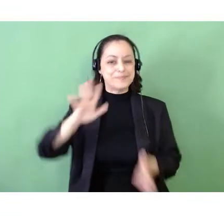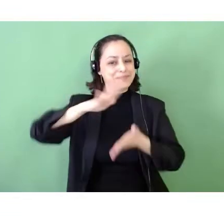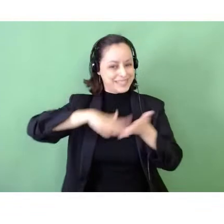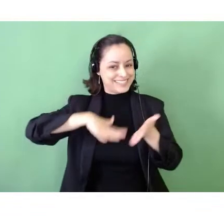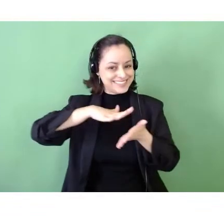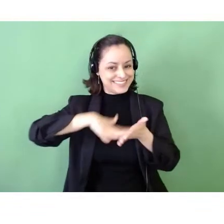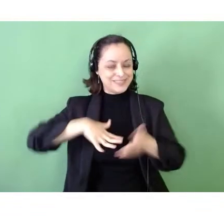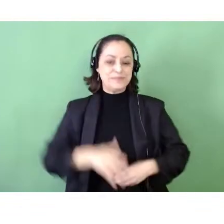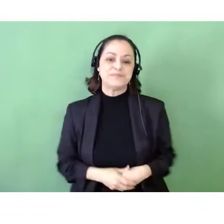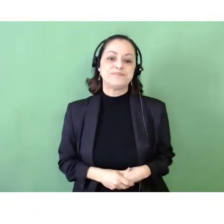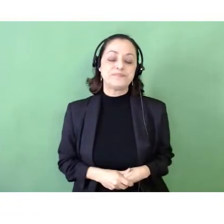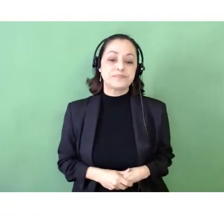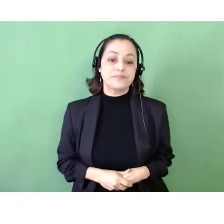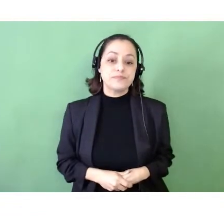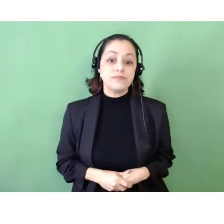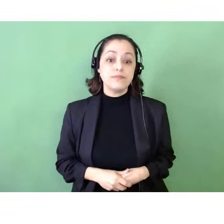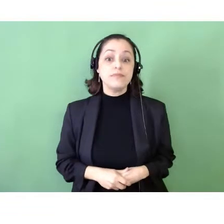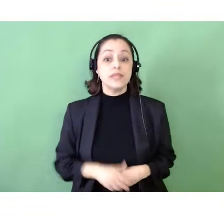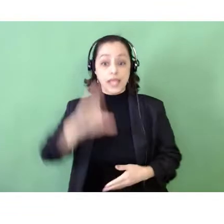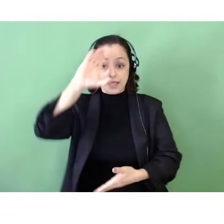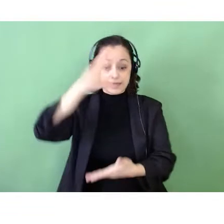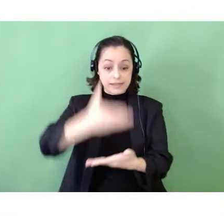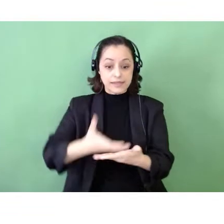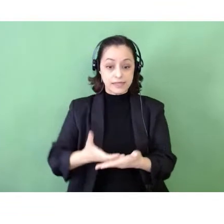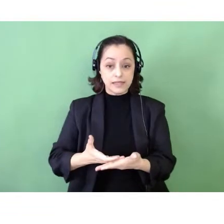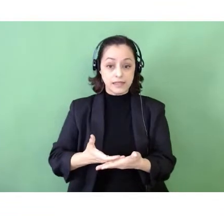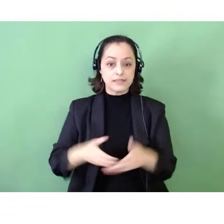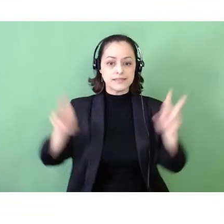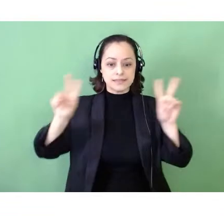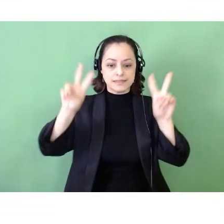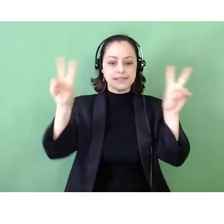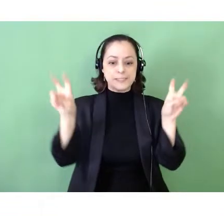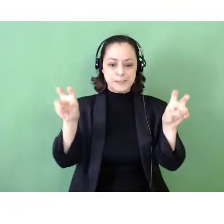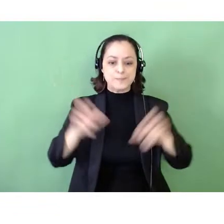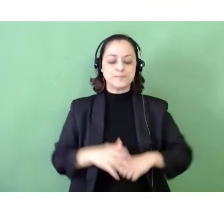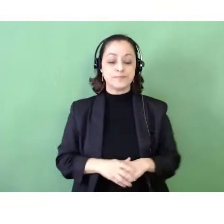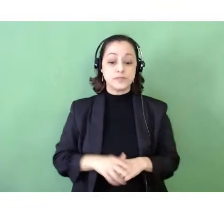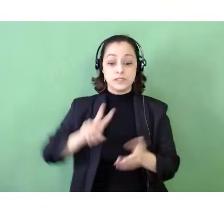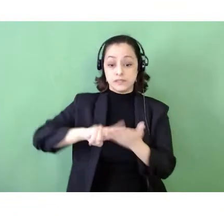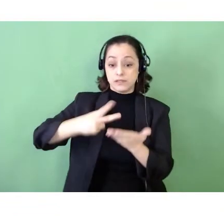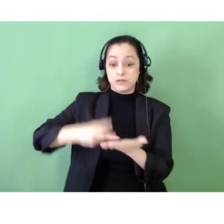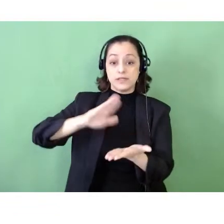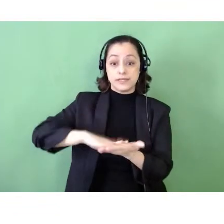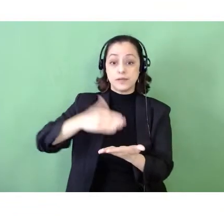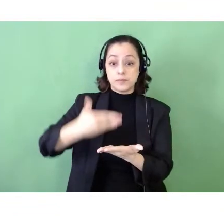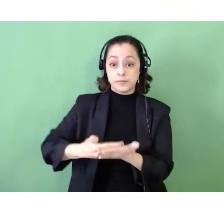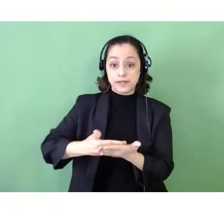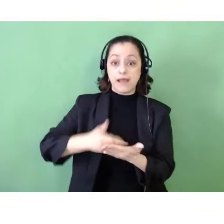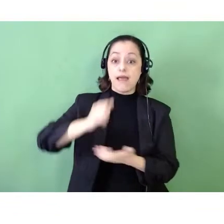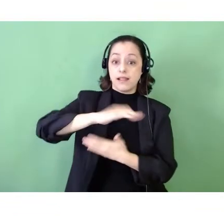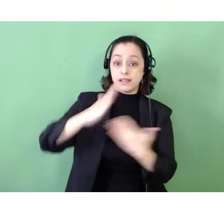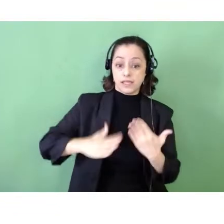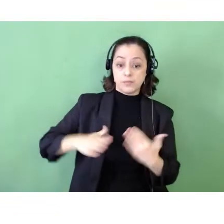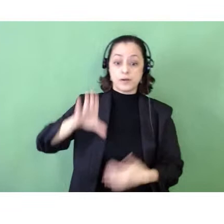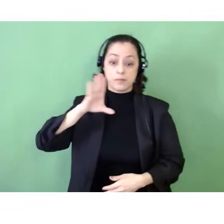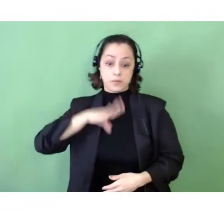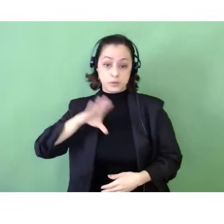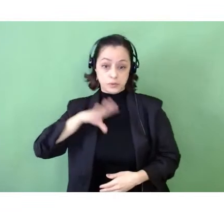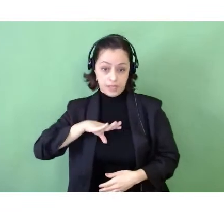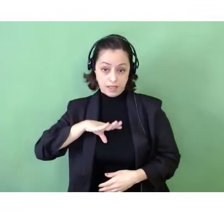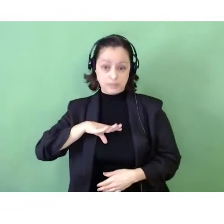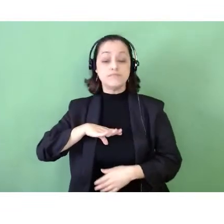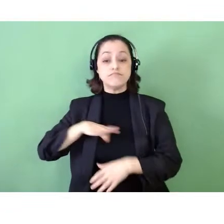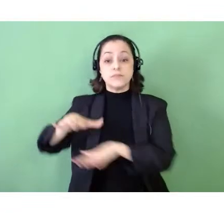Essa tese intitulada Mercado Laboral de Interpretação e